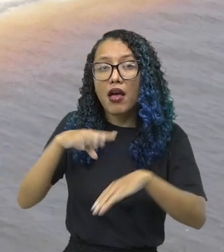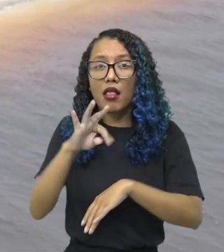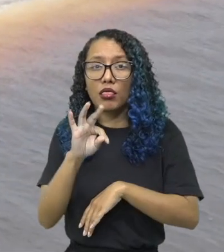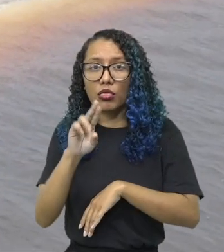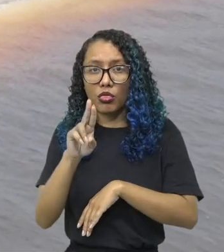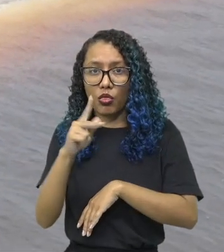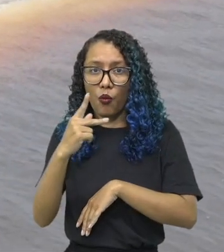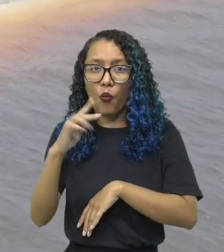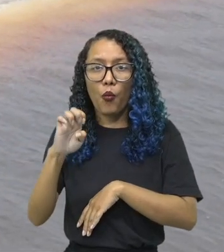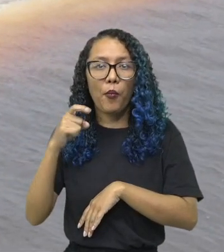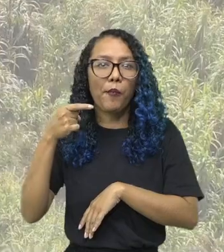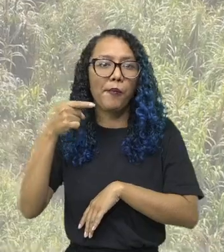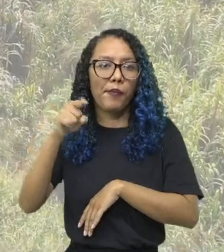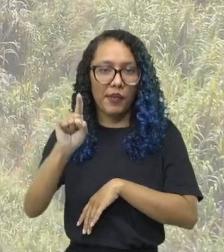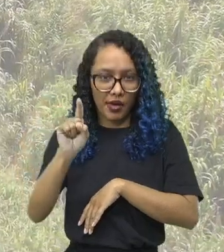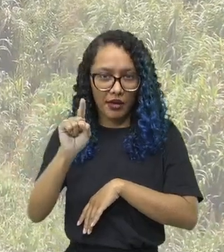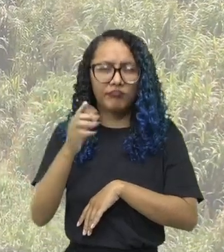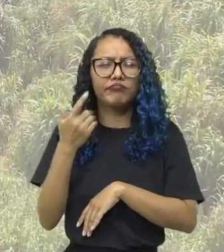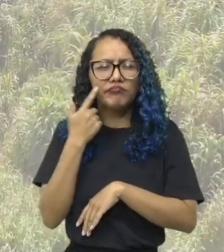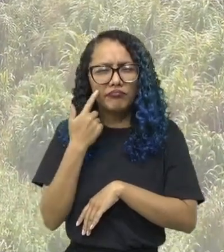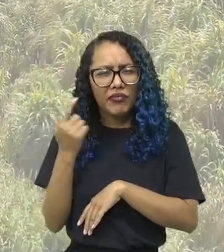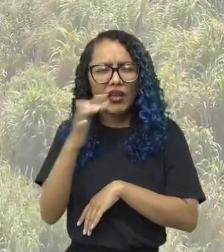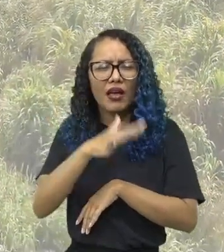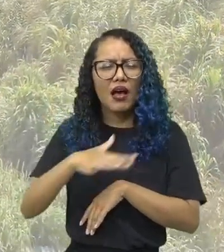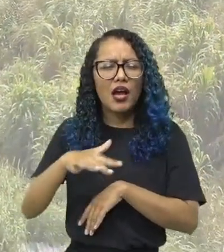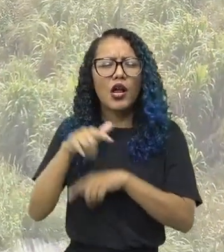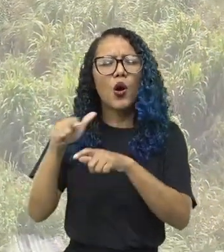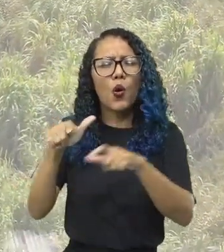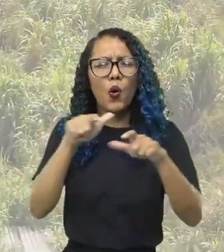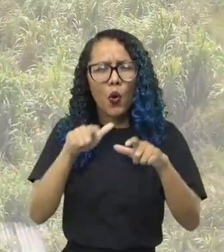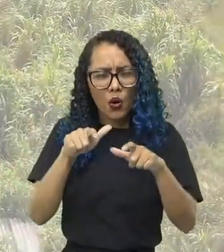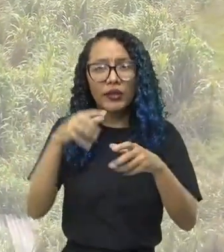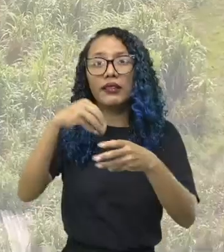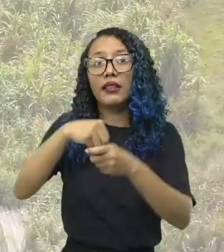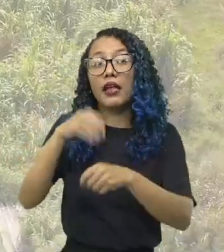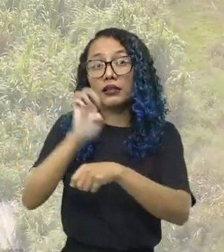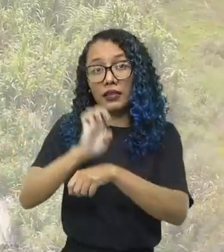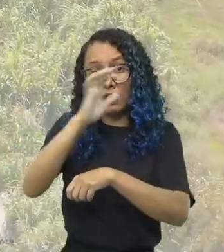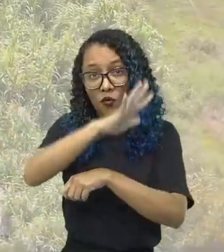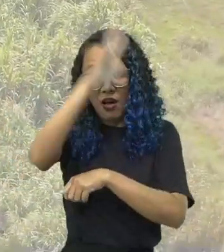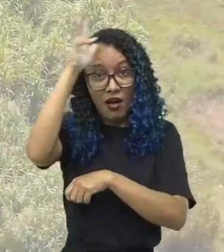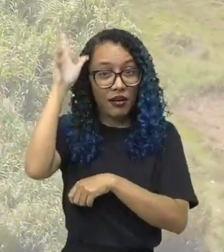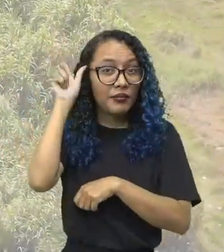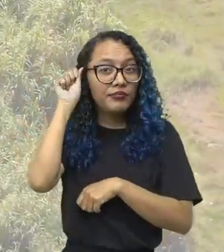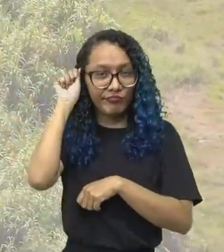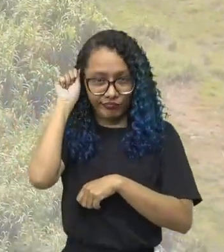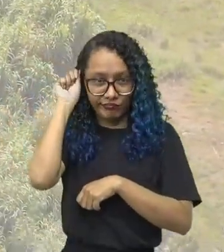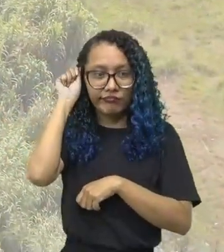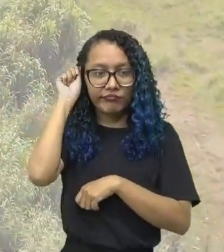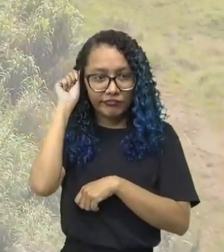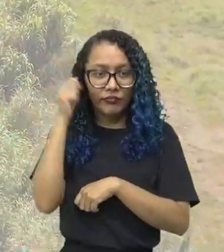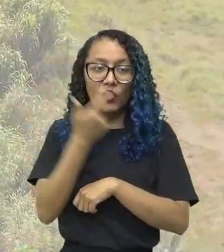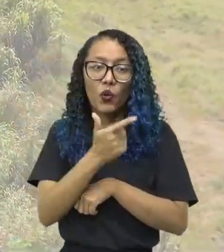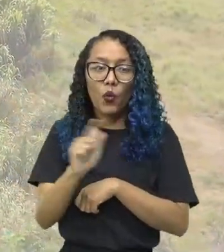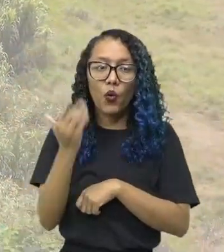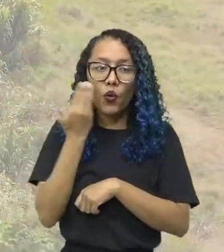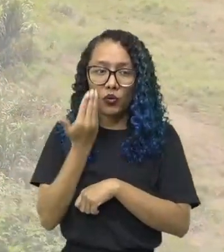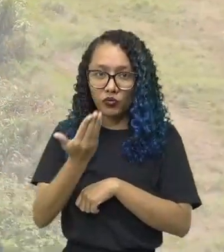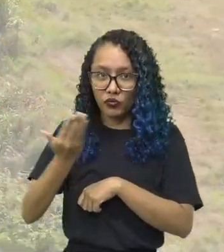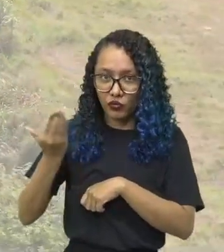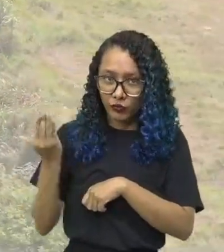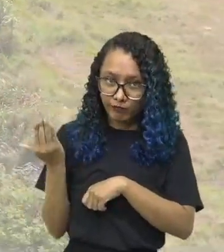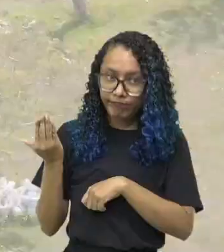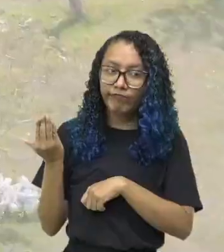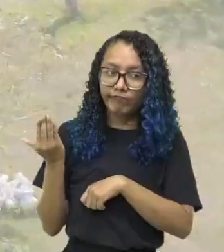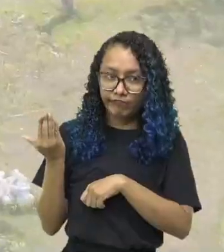lembrando que essas áreas de uso sustentável elas estão localizadas no estado do Amazonas. Nós temos aí o Parque Linear do